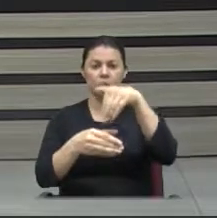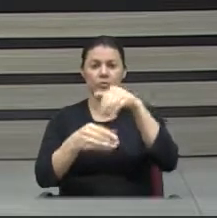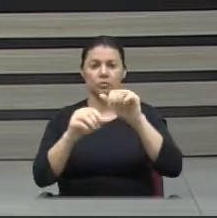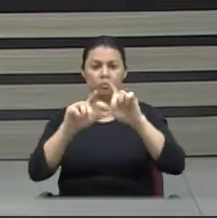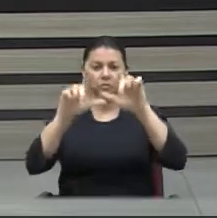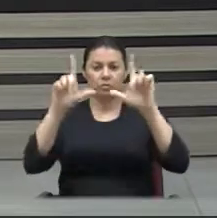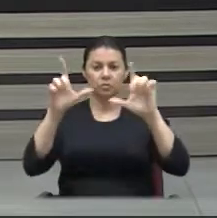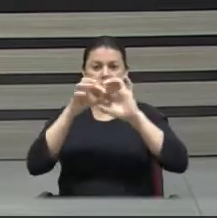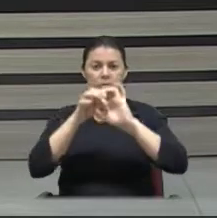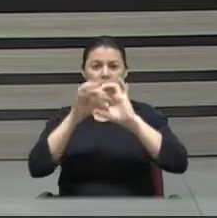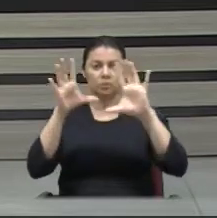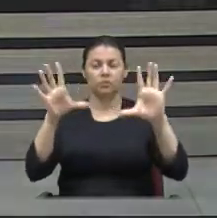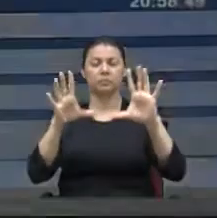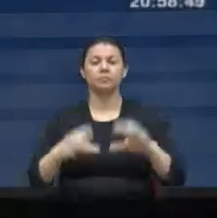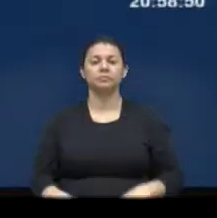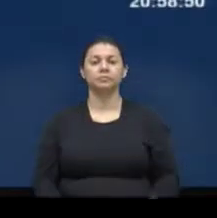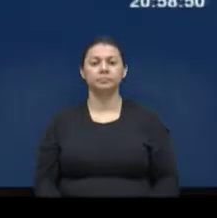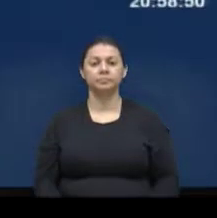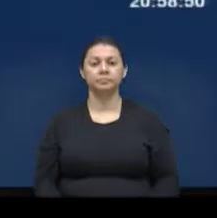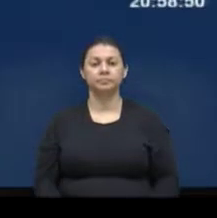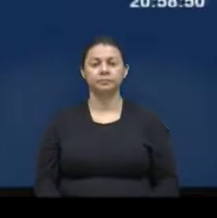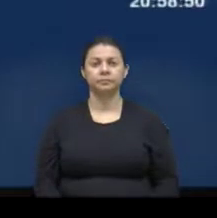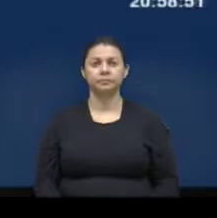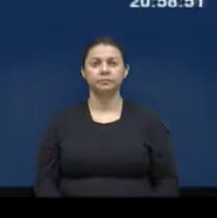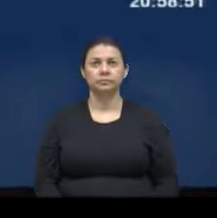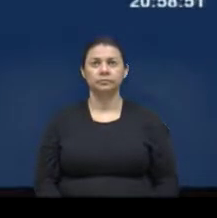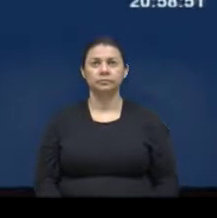está aberto senhores vereadores